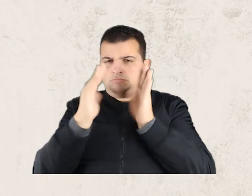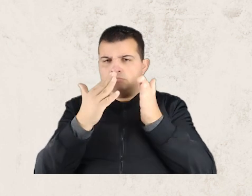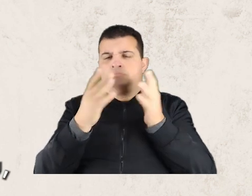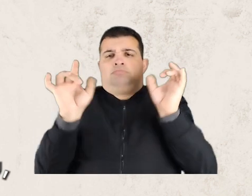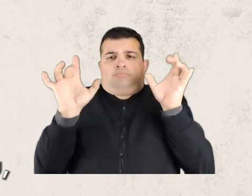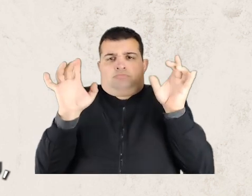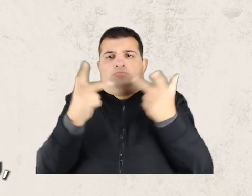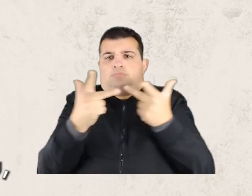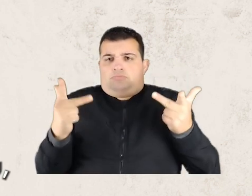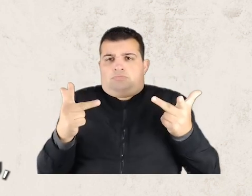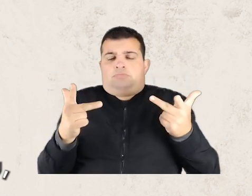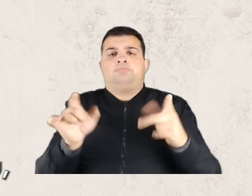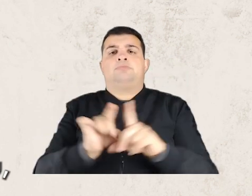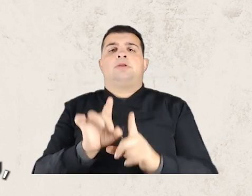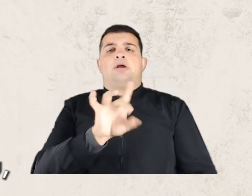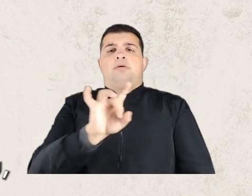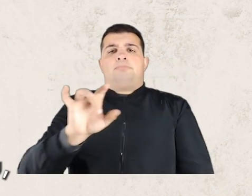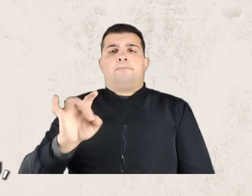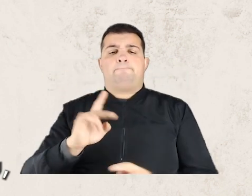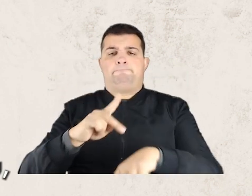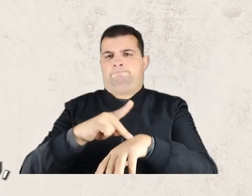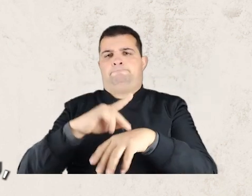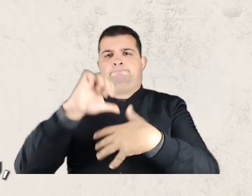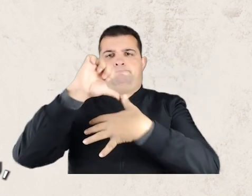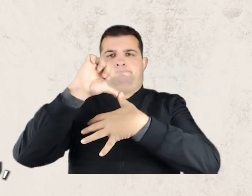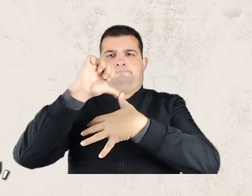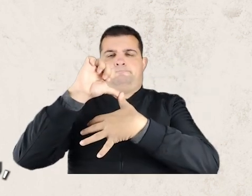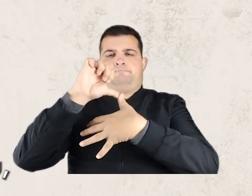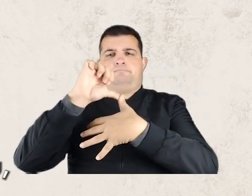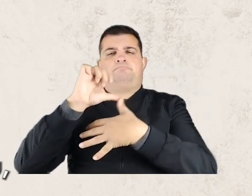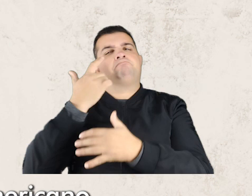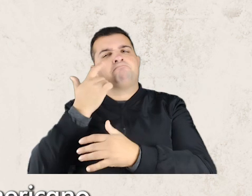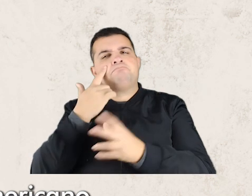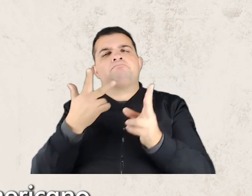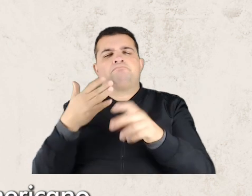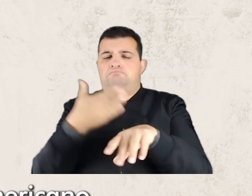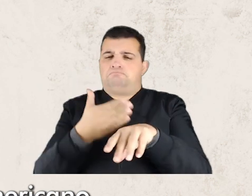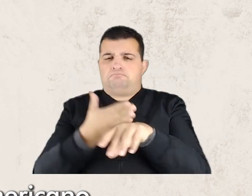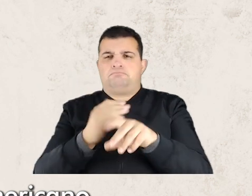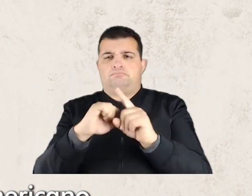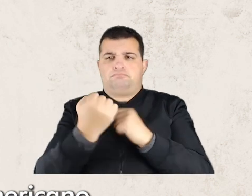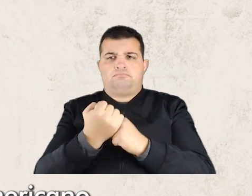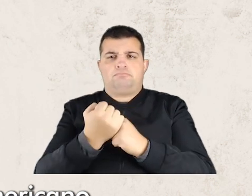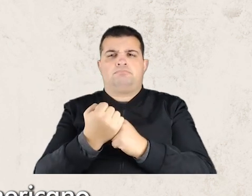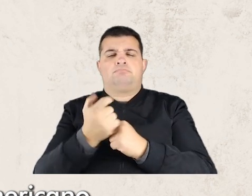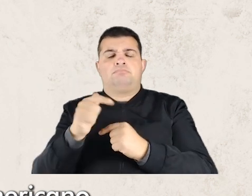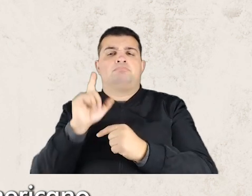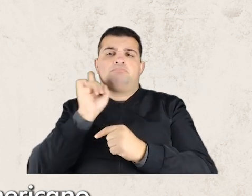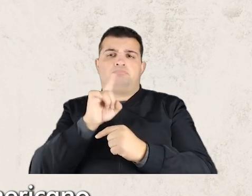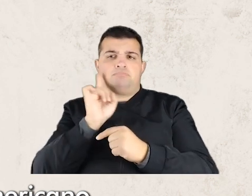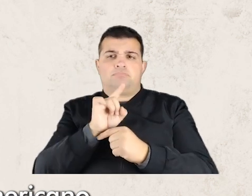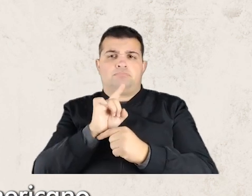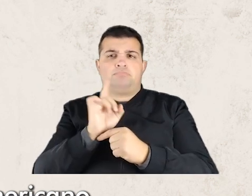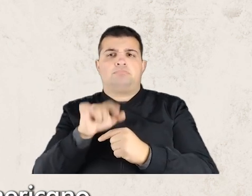psicologia social. Foi nesse congresso em Lima, no Peru, que se compreendeu a necessidade de uma psicologia social voltada para